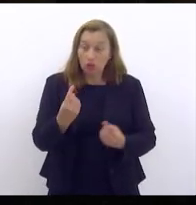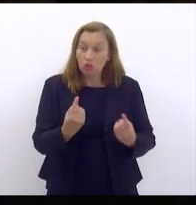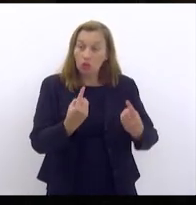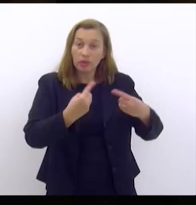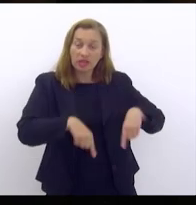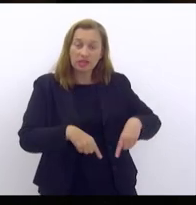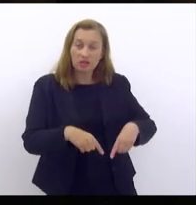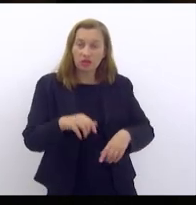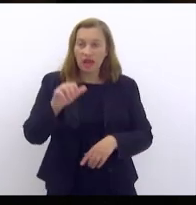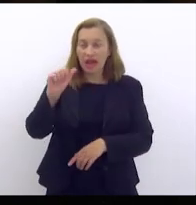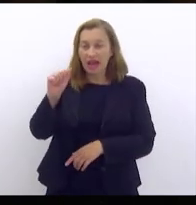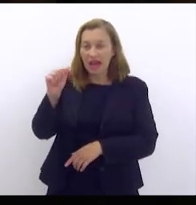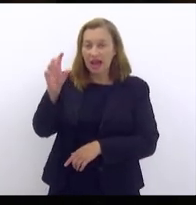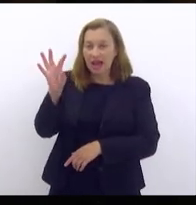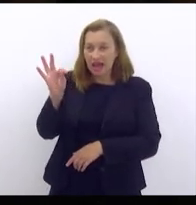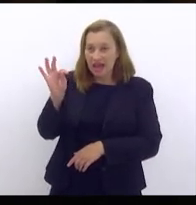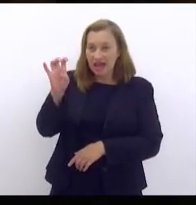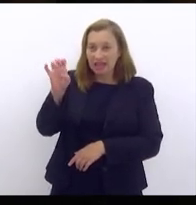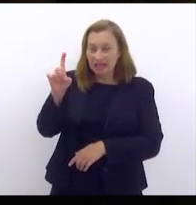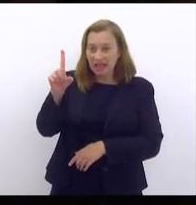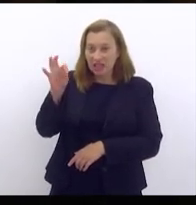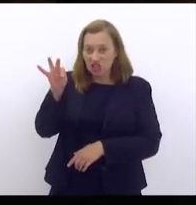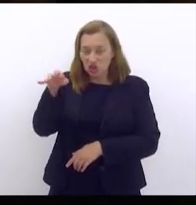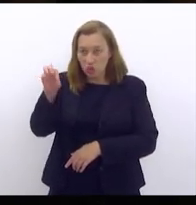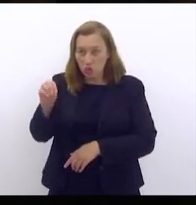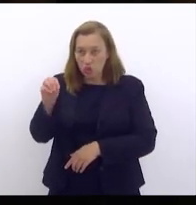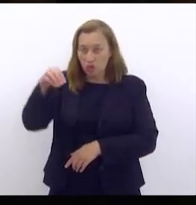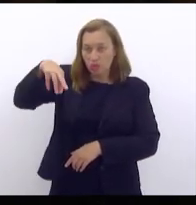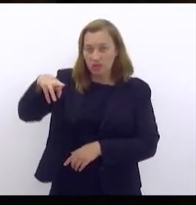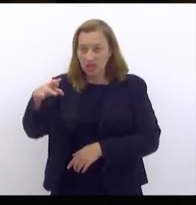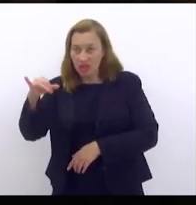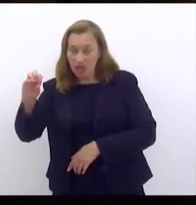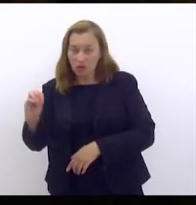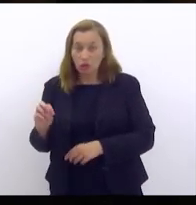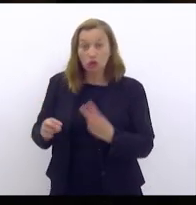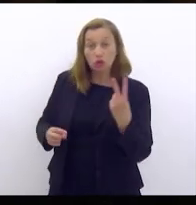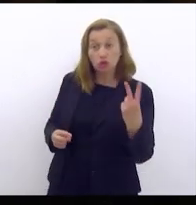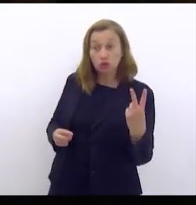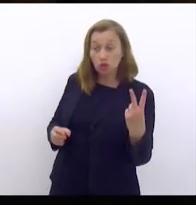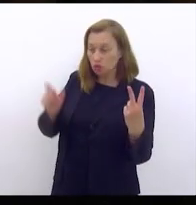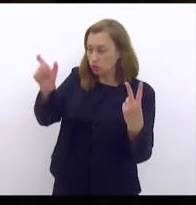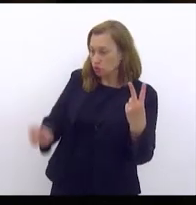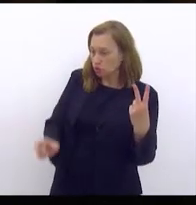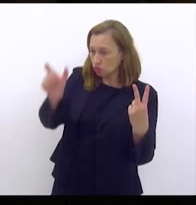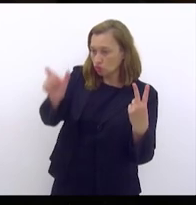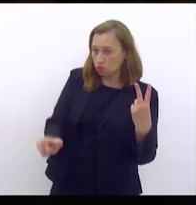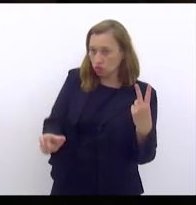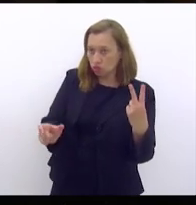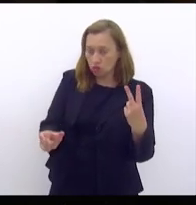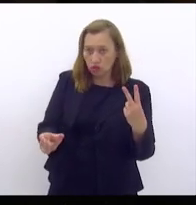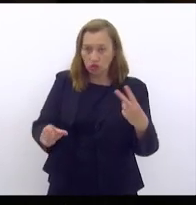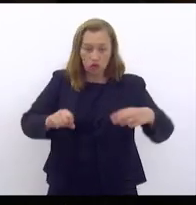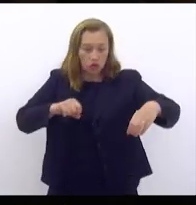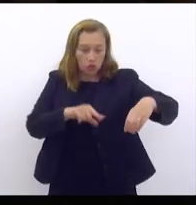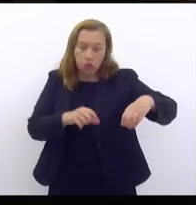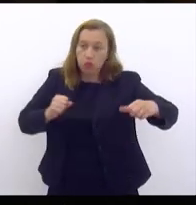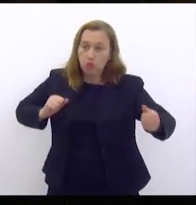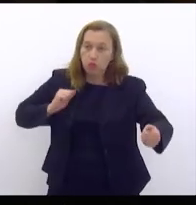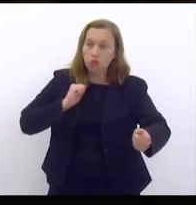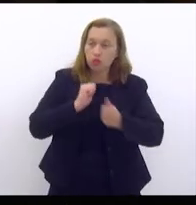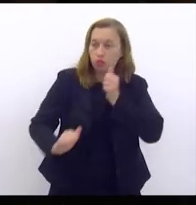Mineiro. Pois num treino, dois jogadores se esbofetearam.